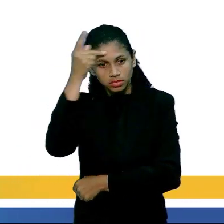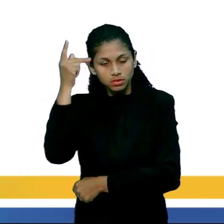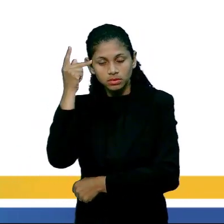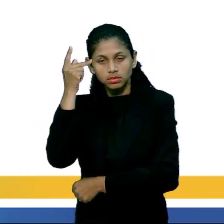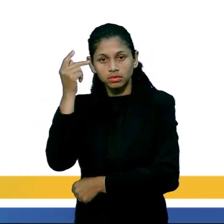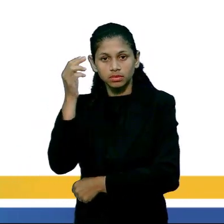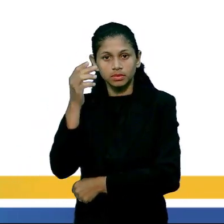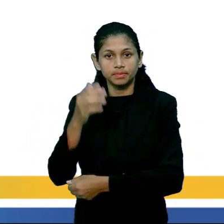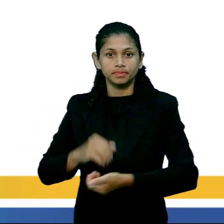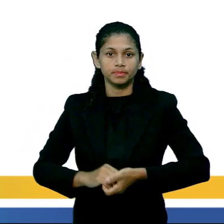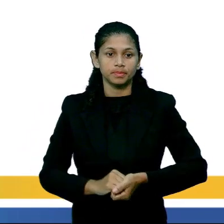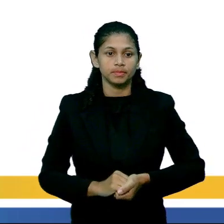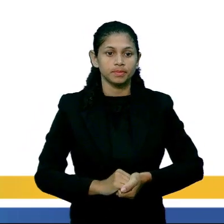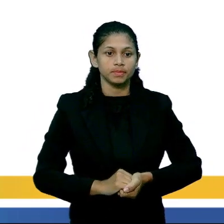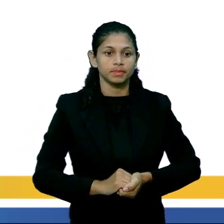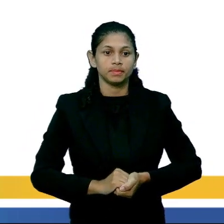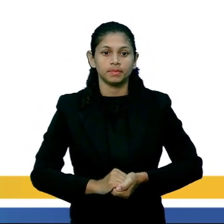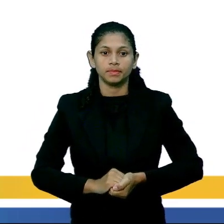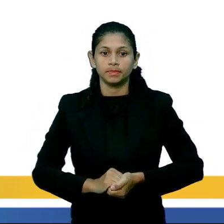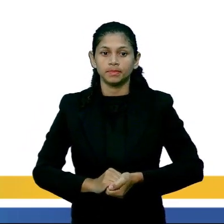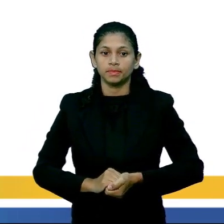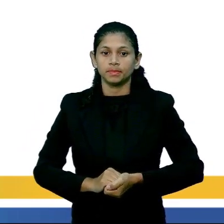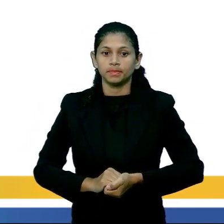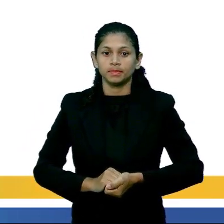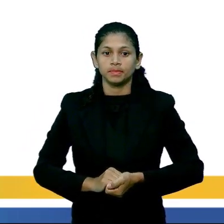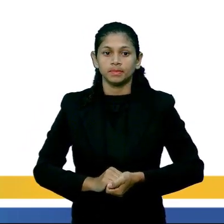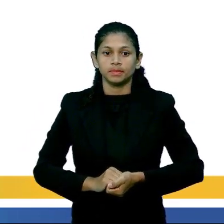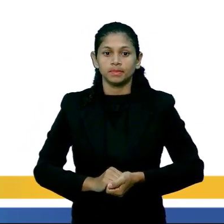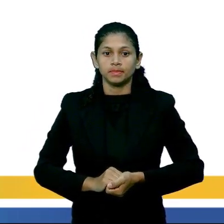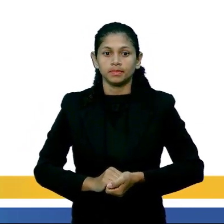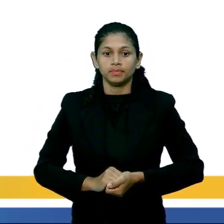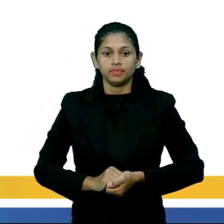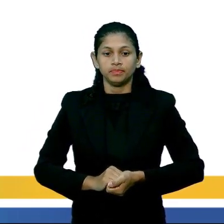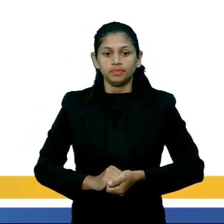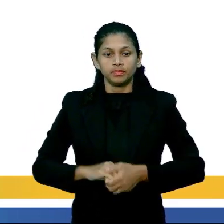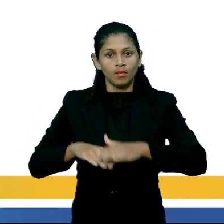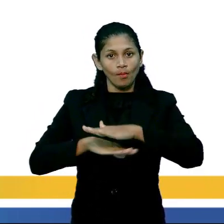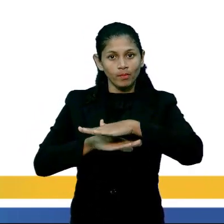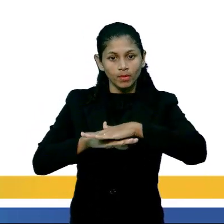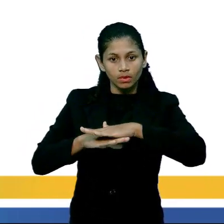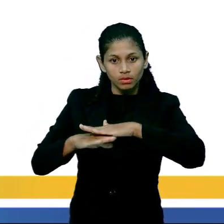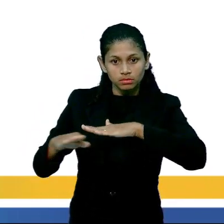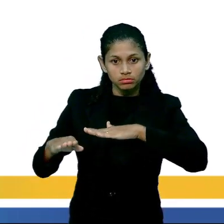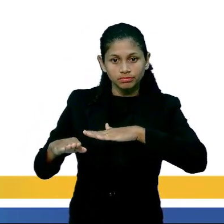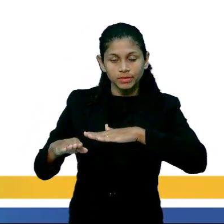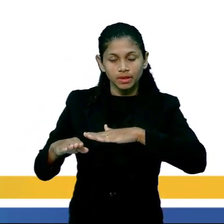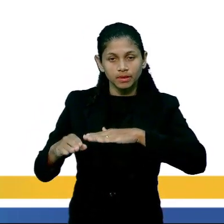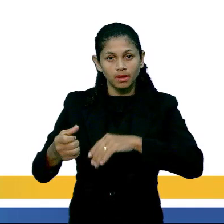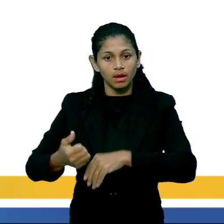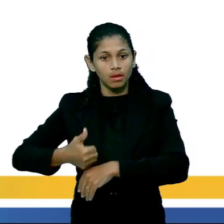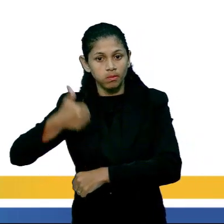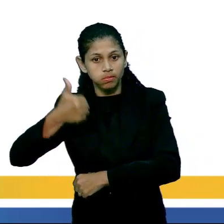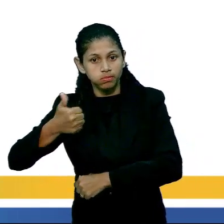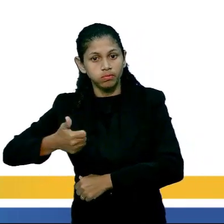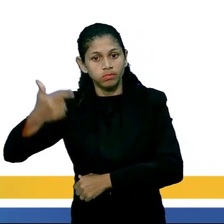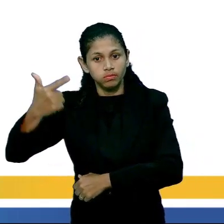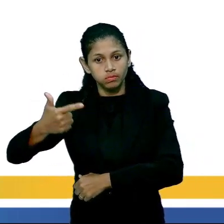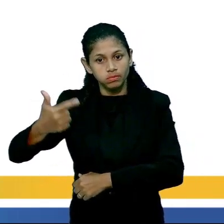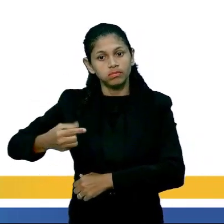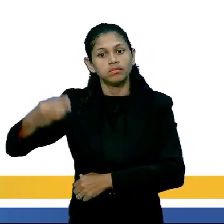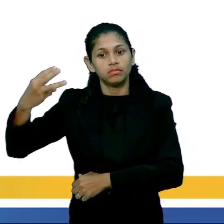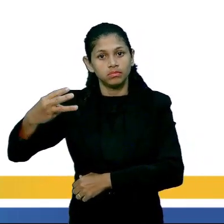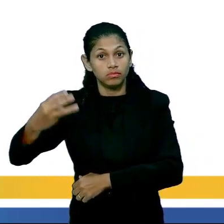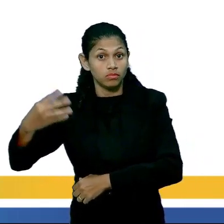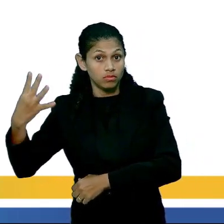pessoas na tabela tem do térreo primeiro segundo terceiro quarto e quinto andar